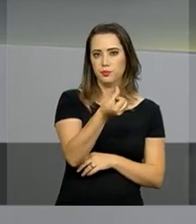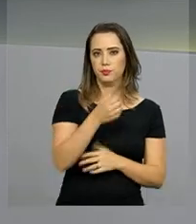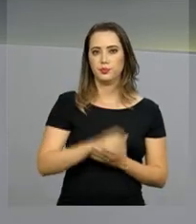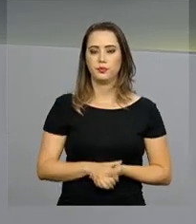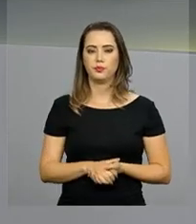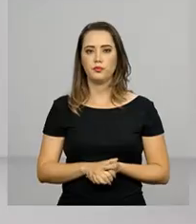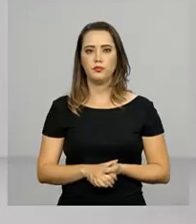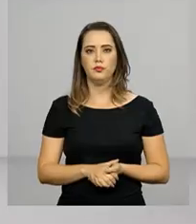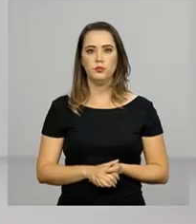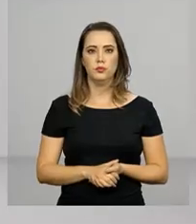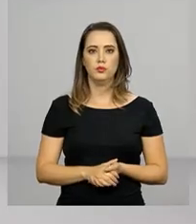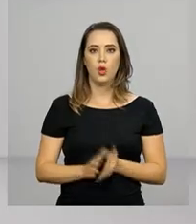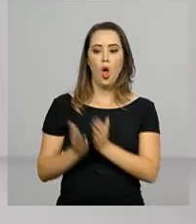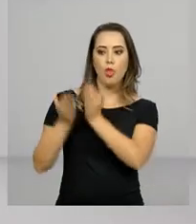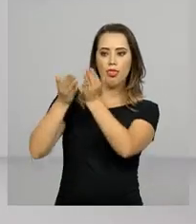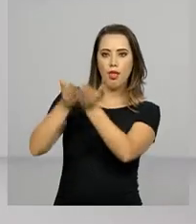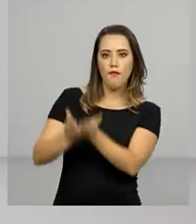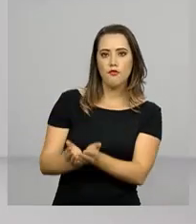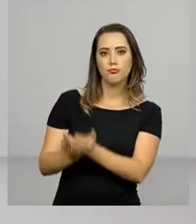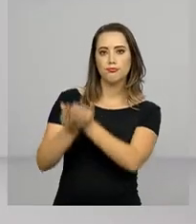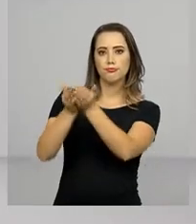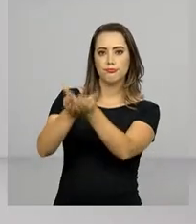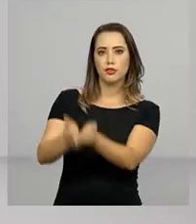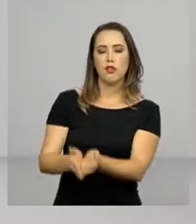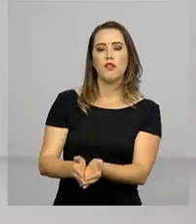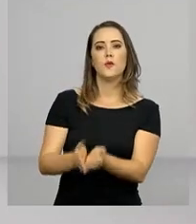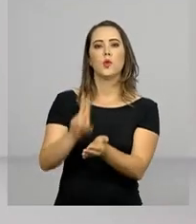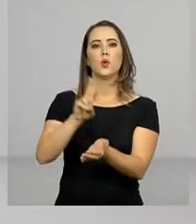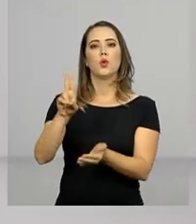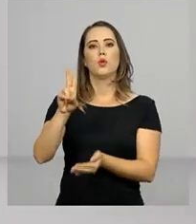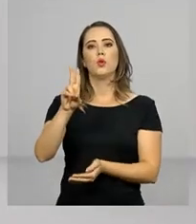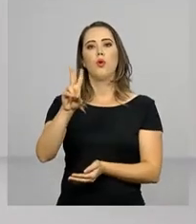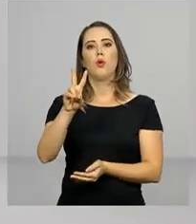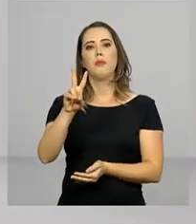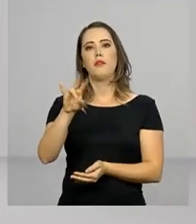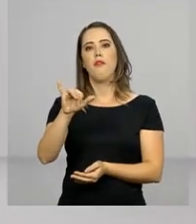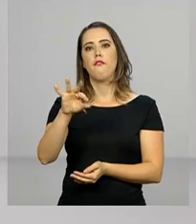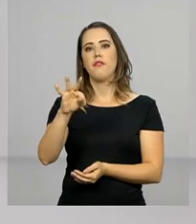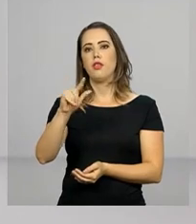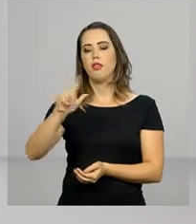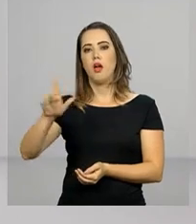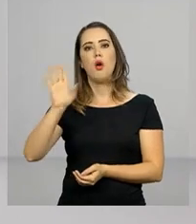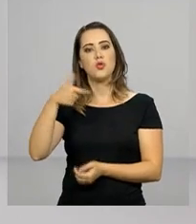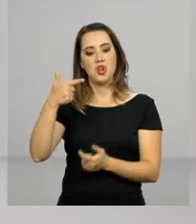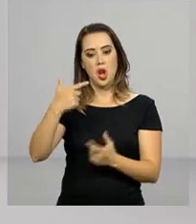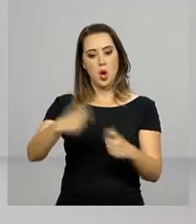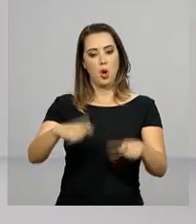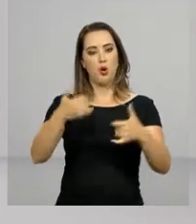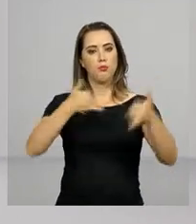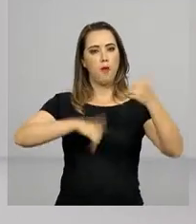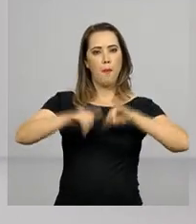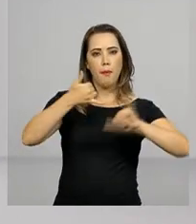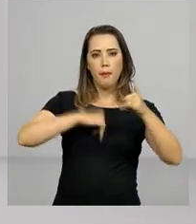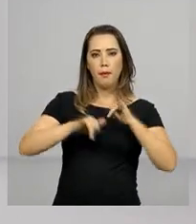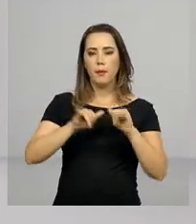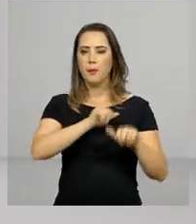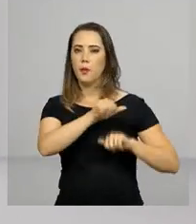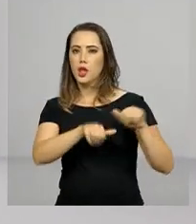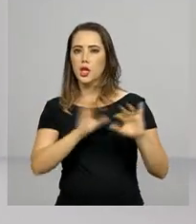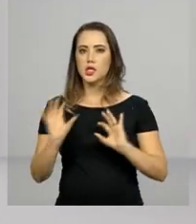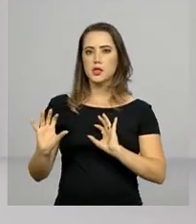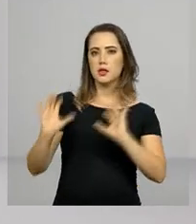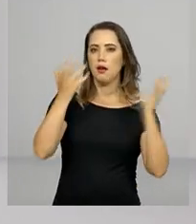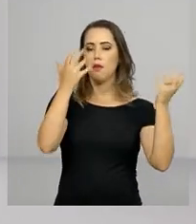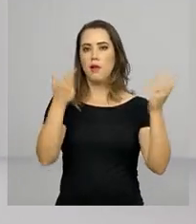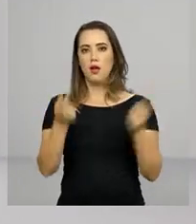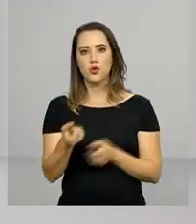136. O navio Vital de Oliveira já foi laboratório para várias pesquisas relacionadas a mudanças climáticas, economia